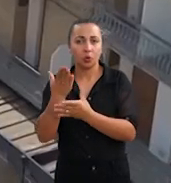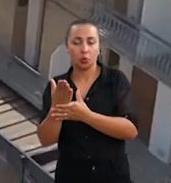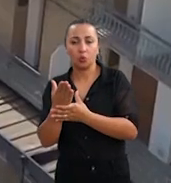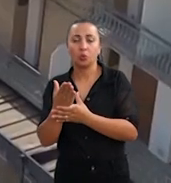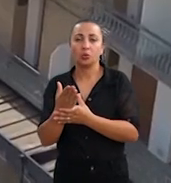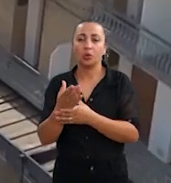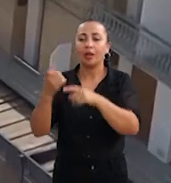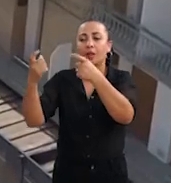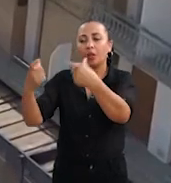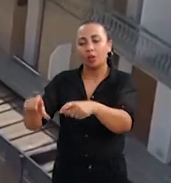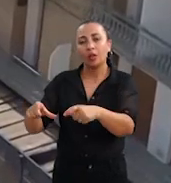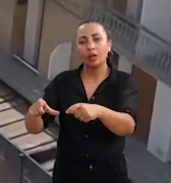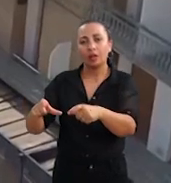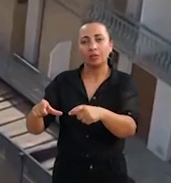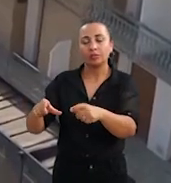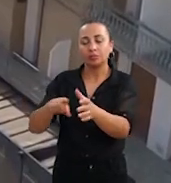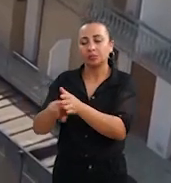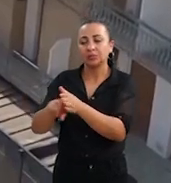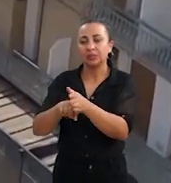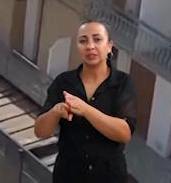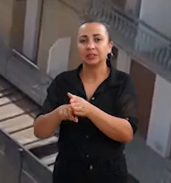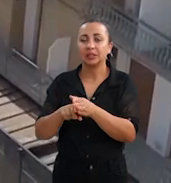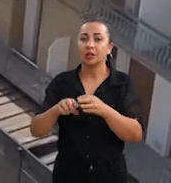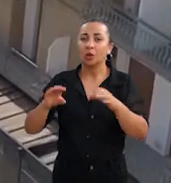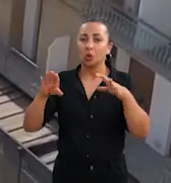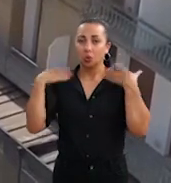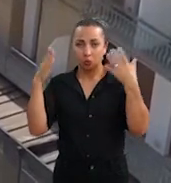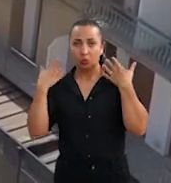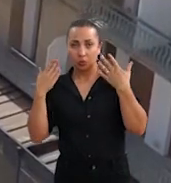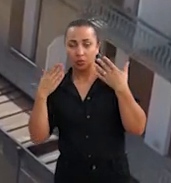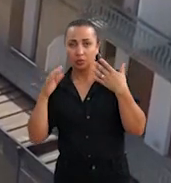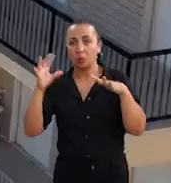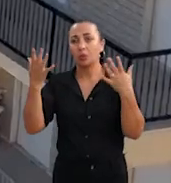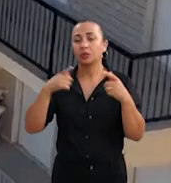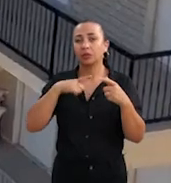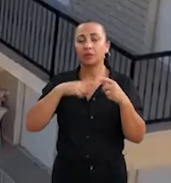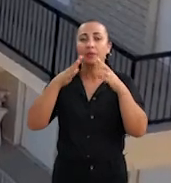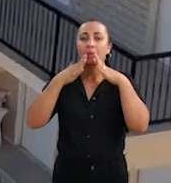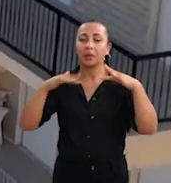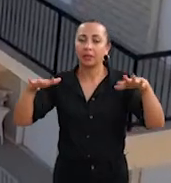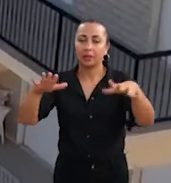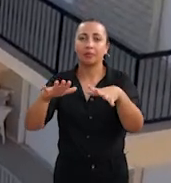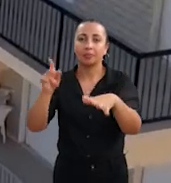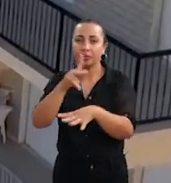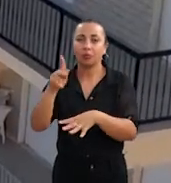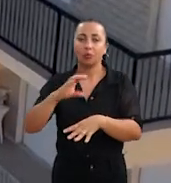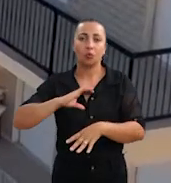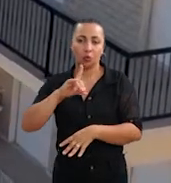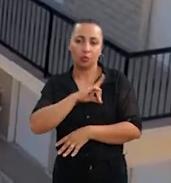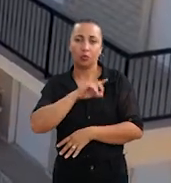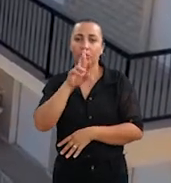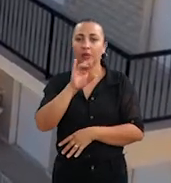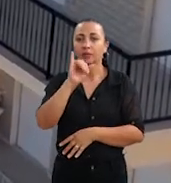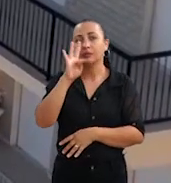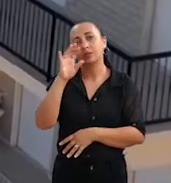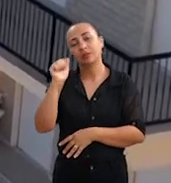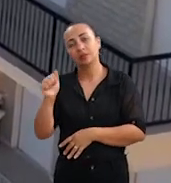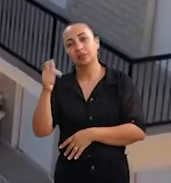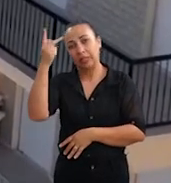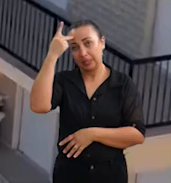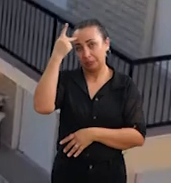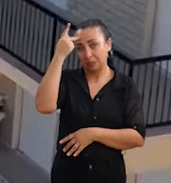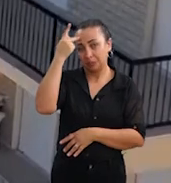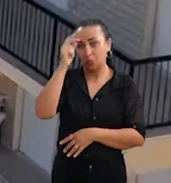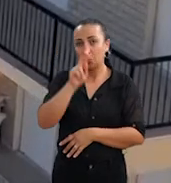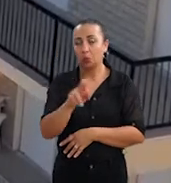da Rede Internacional de Pesquisa Turismo em Tempos de Pandemia, uma rede coordenada pela professora Rita de Cássia Arisa da Cruz, da